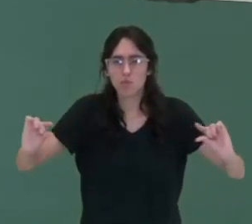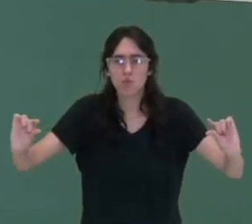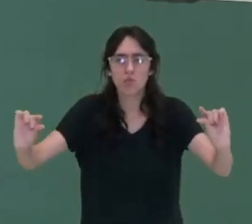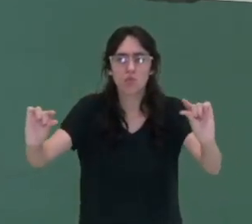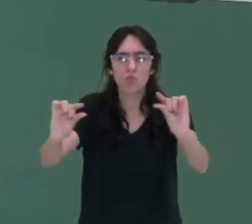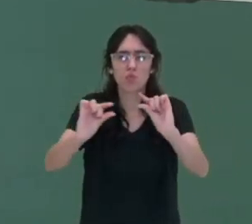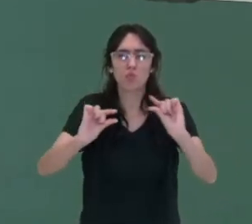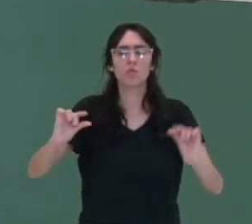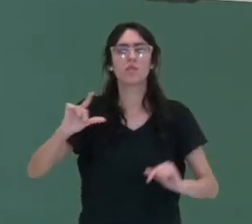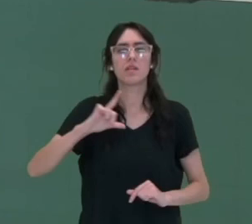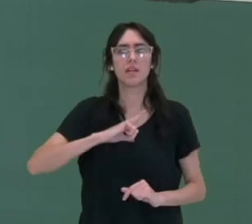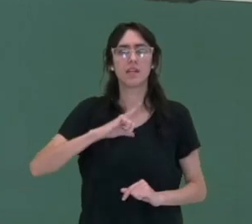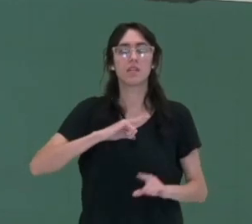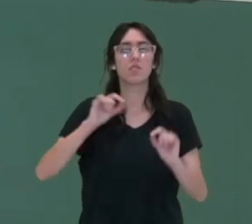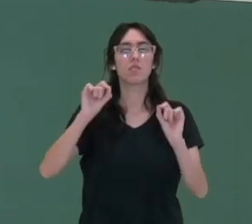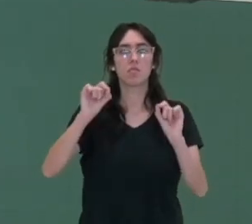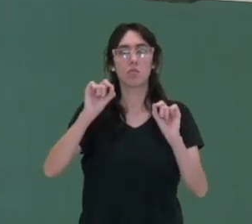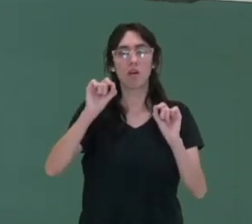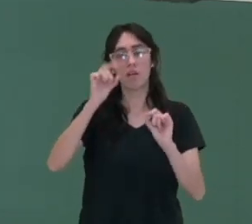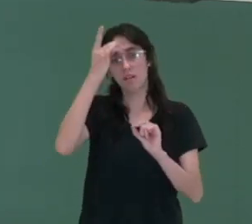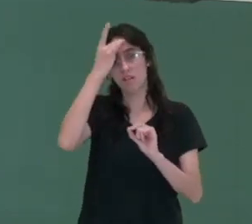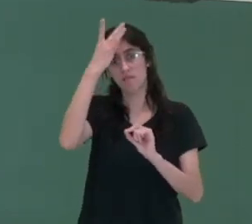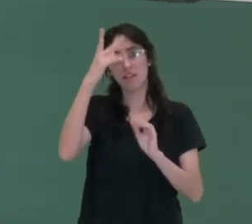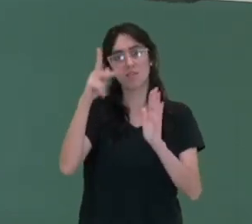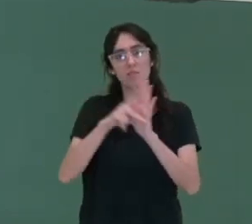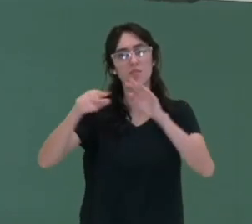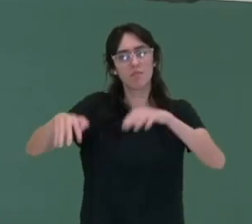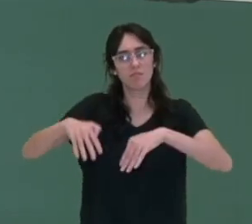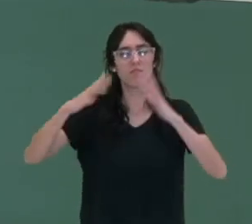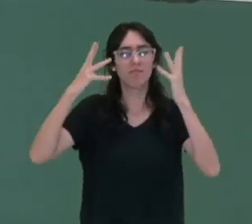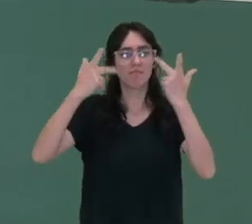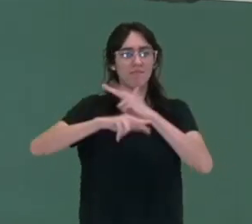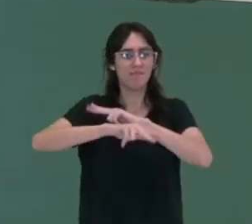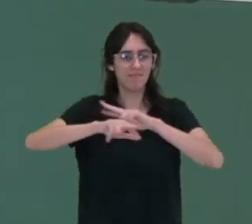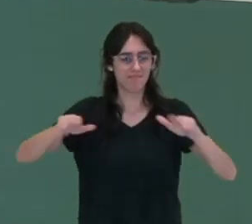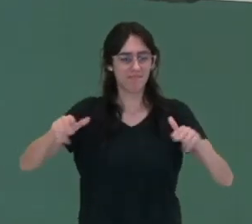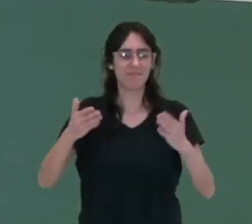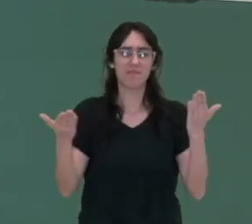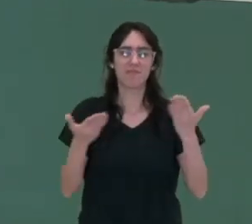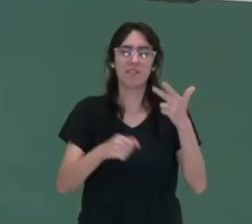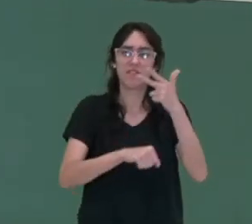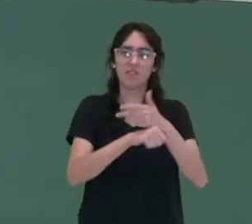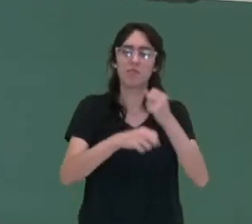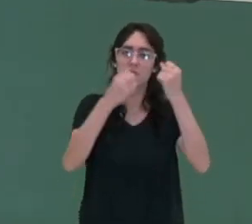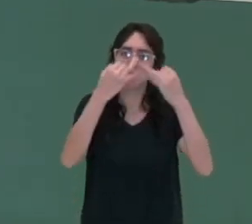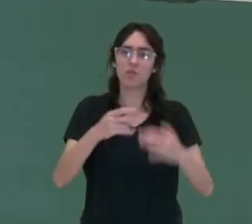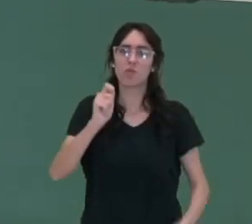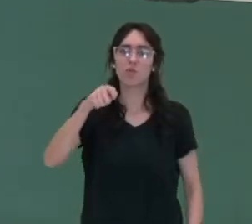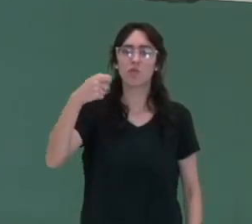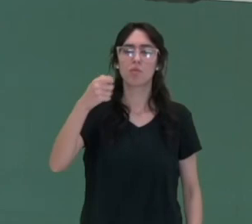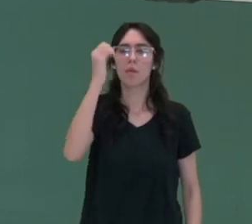que facilitam muito a prática da pecuária e também da agricultura. Neste